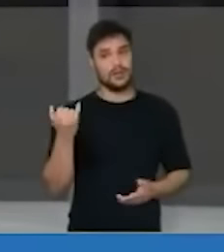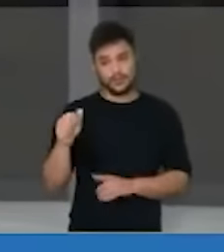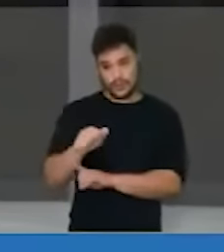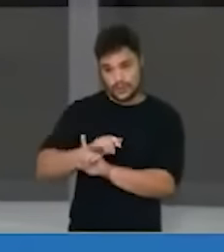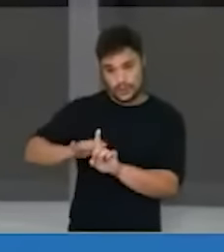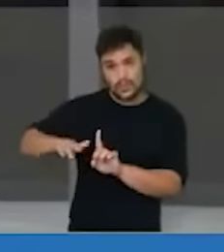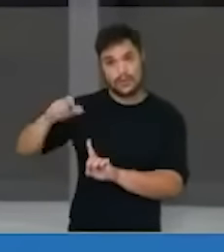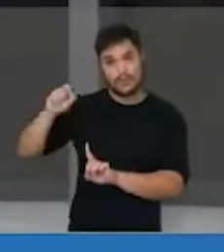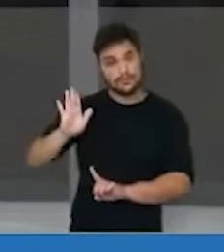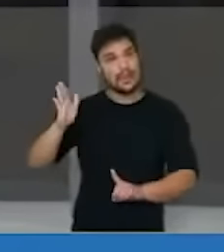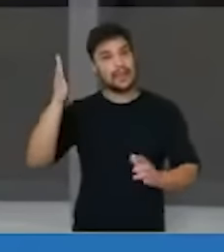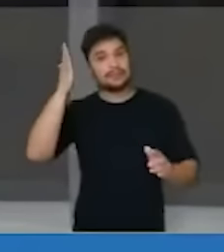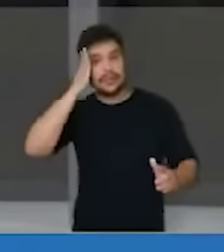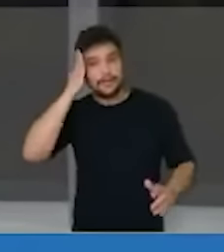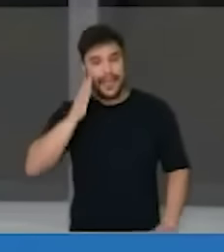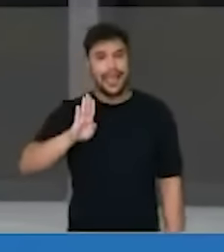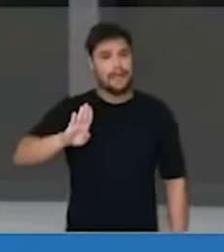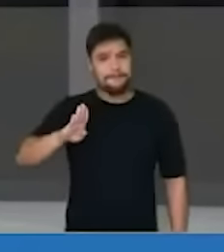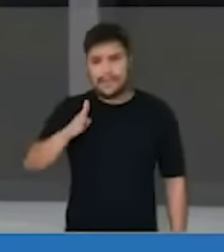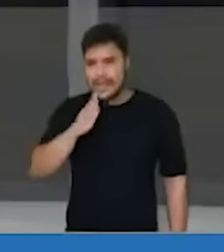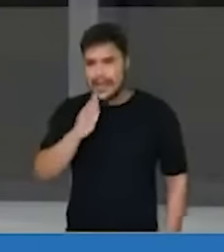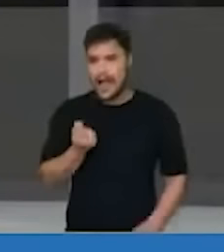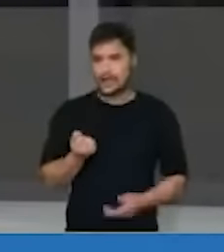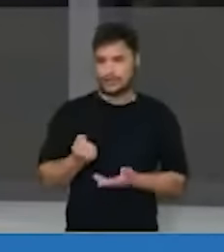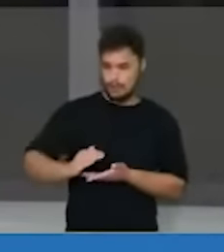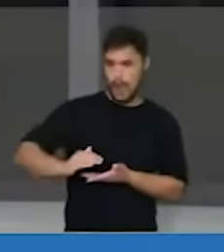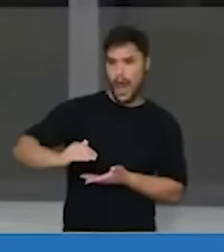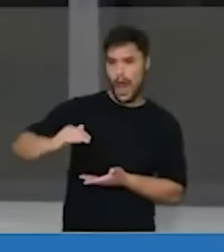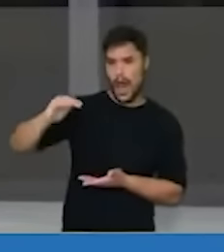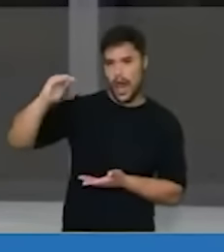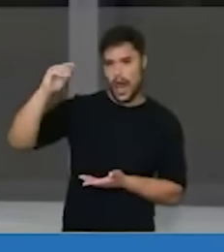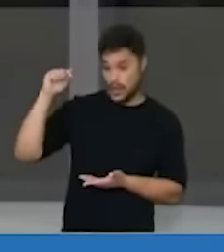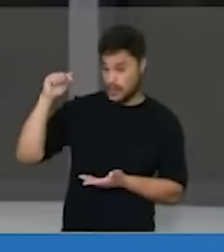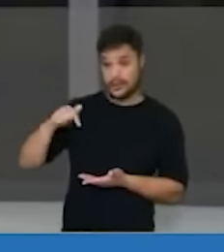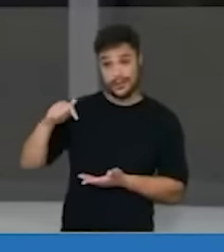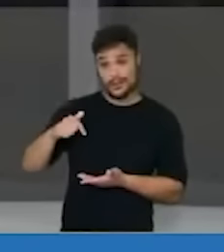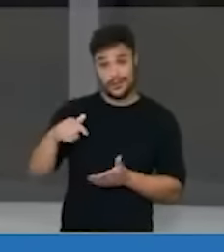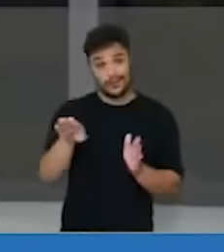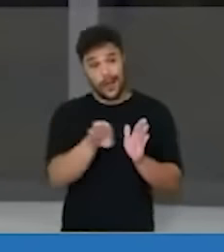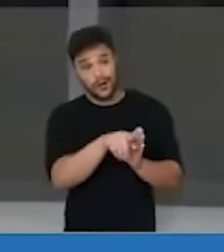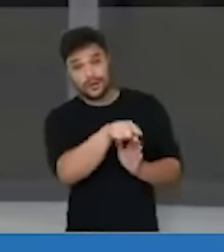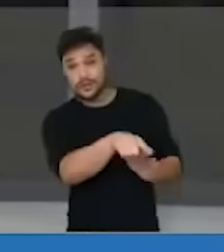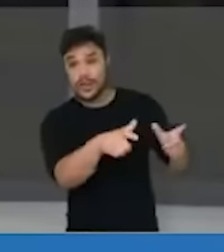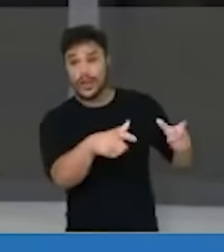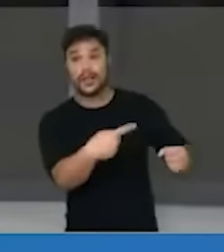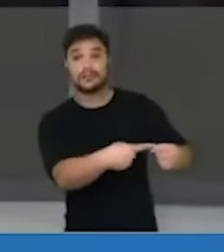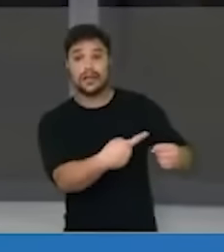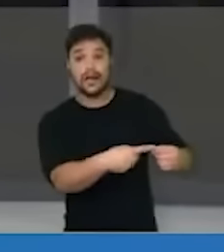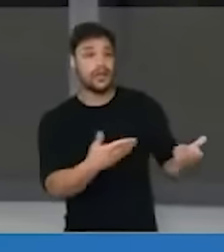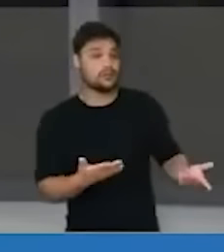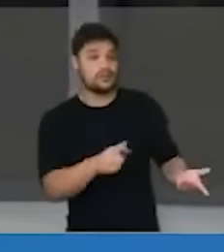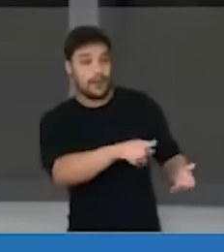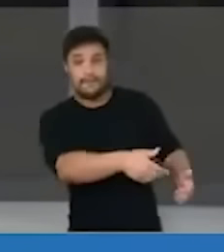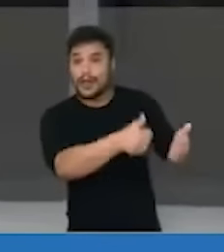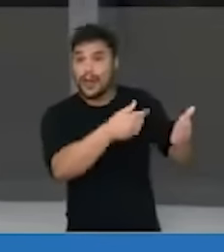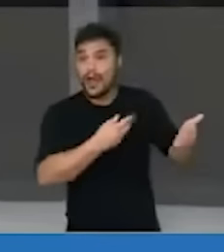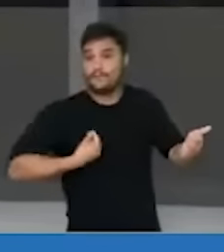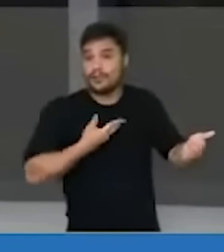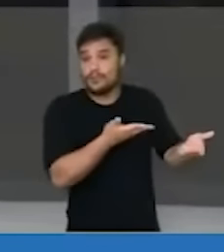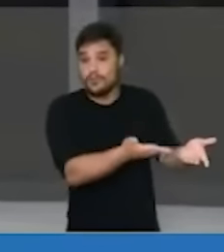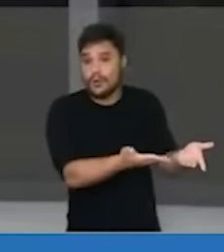saber. Bilhões e bilhões e bilhões de reais que não estão chegando na ponta para melhorar a vida do nosso